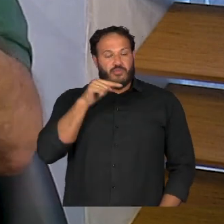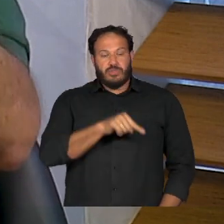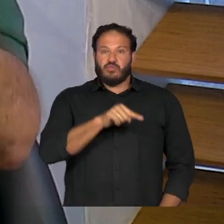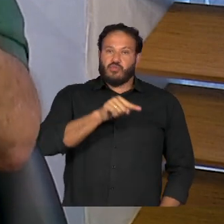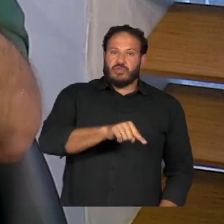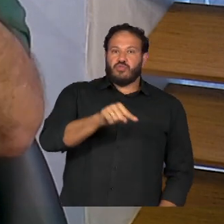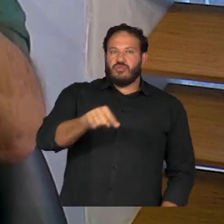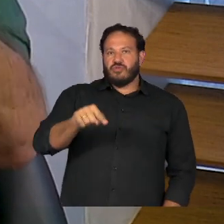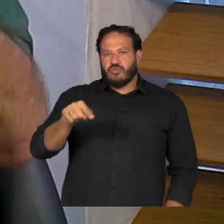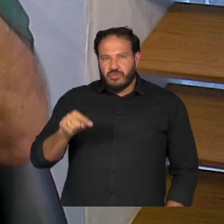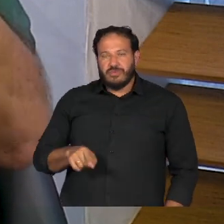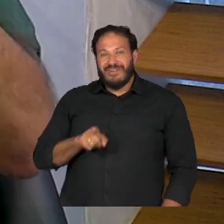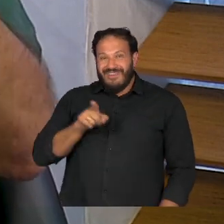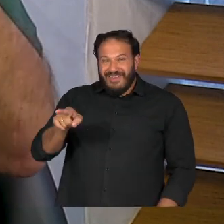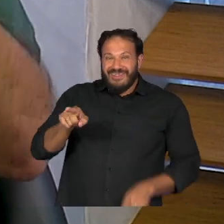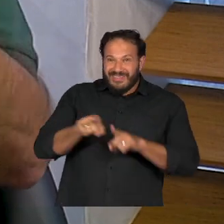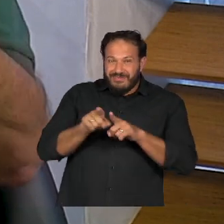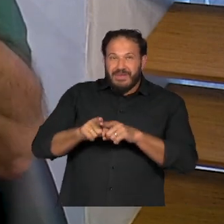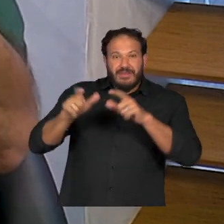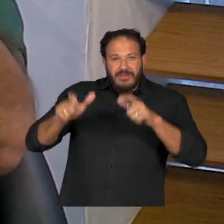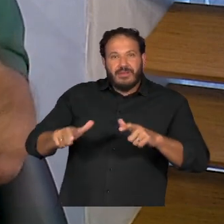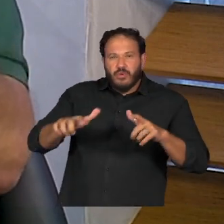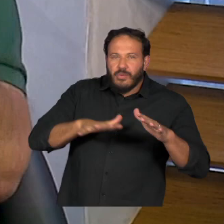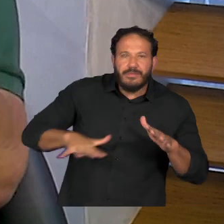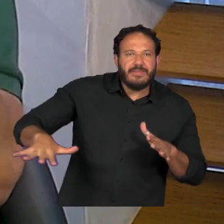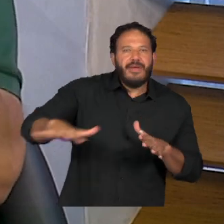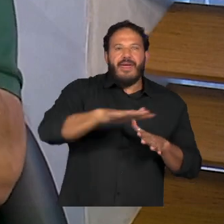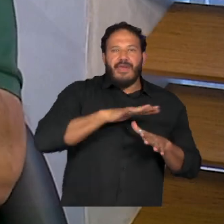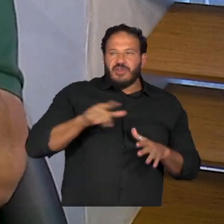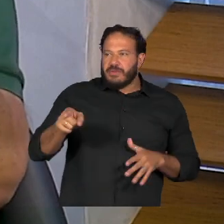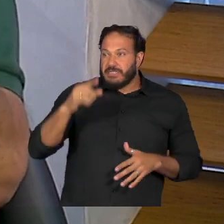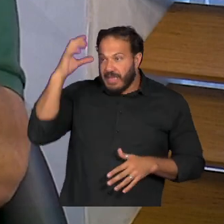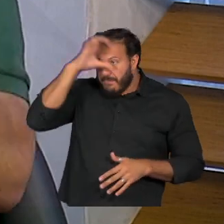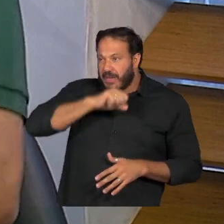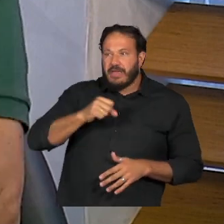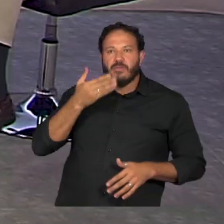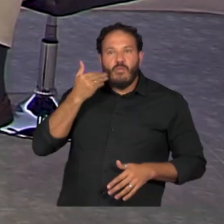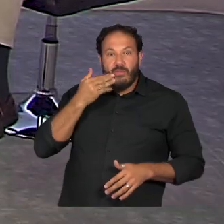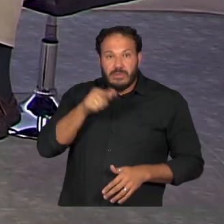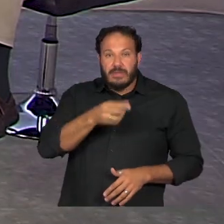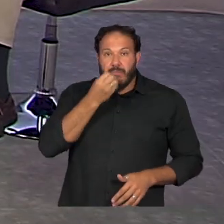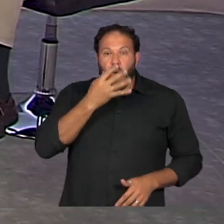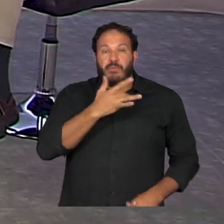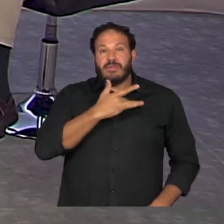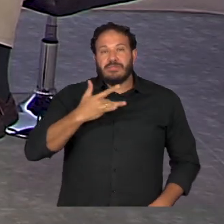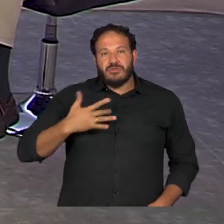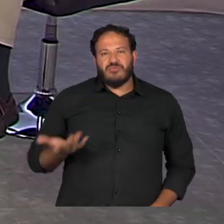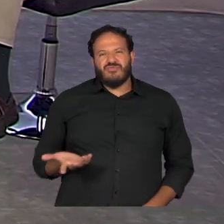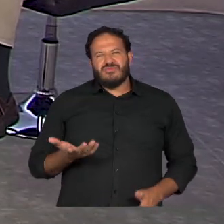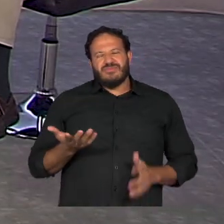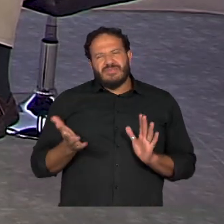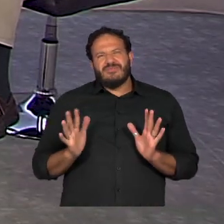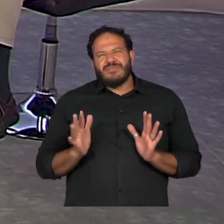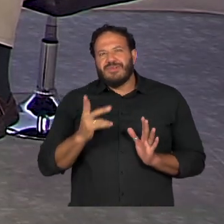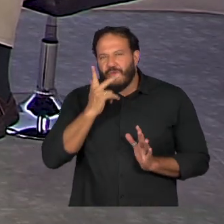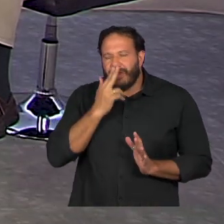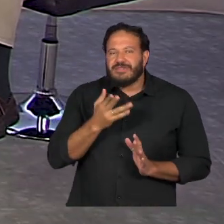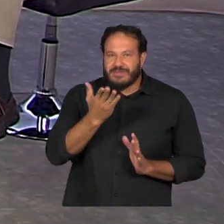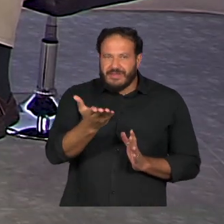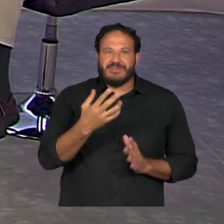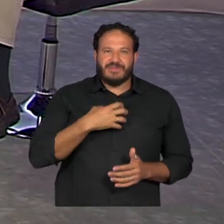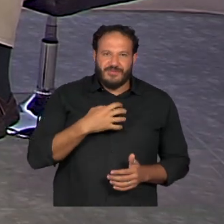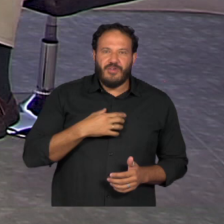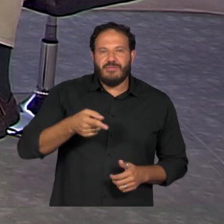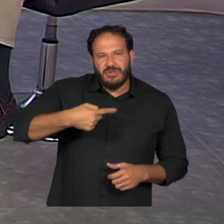nós temos também um ambiente para que eles aprendam essa alimentação saudável que legal eu acho que dessa maneira nós